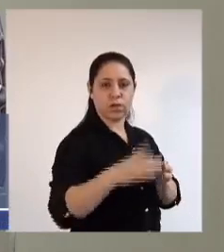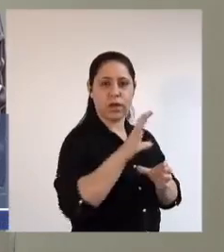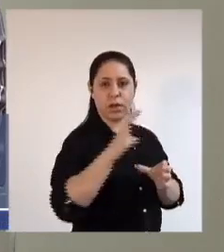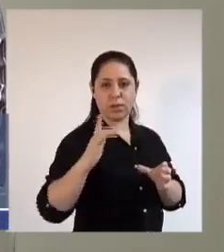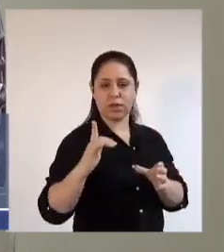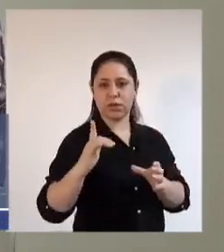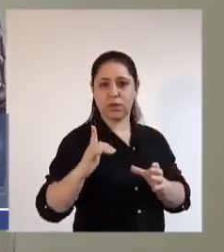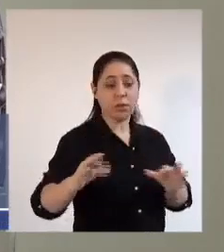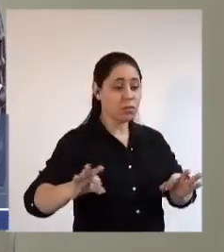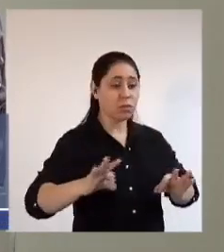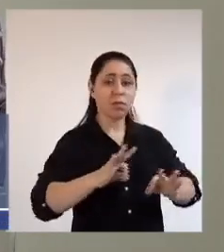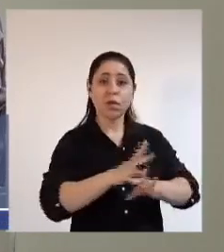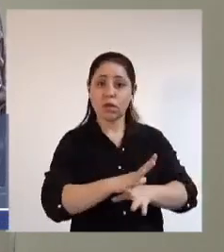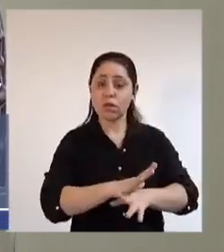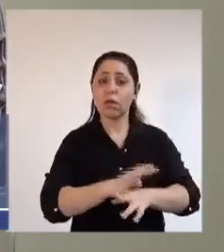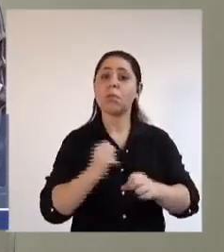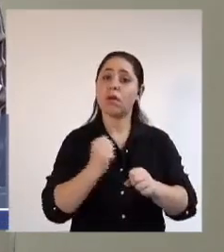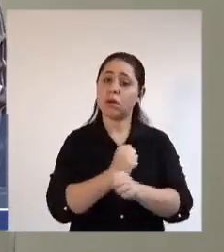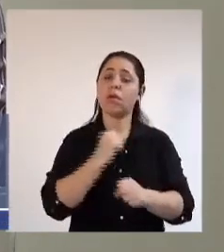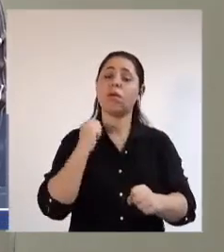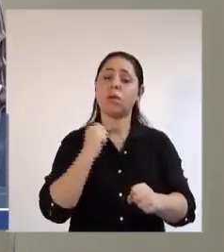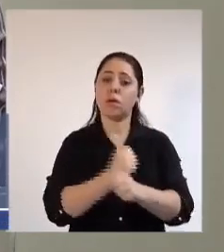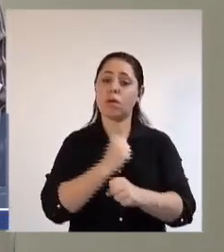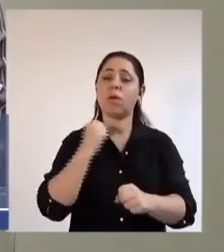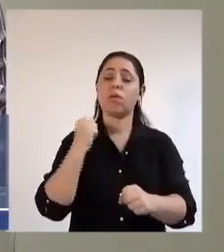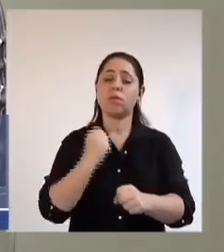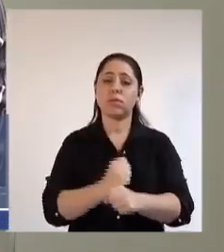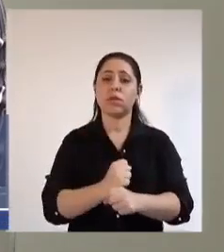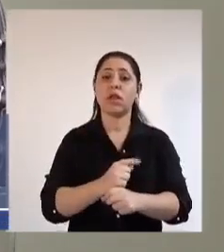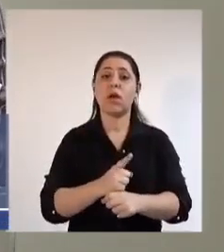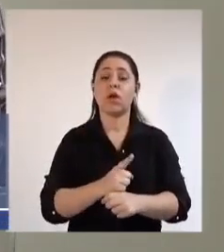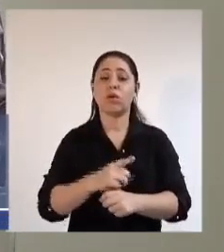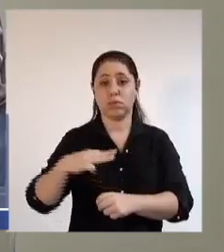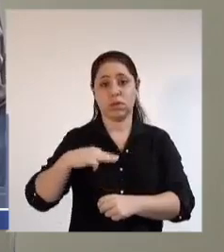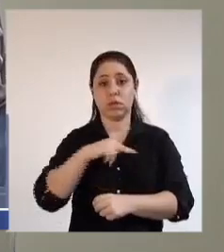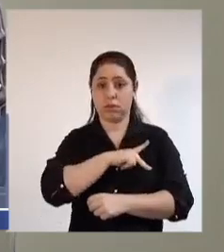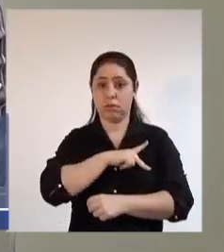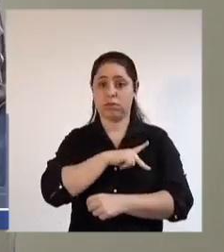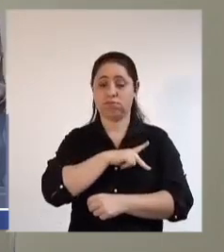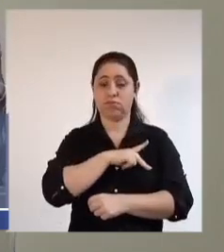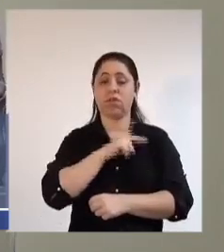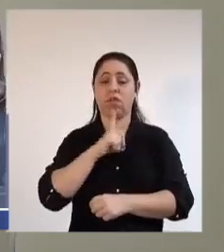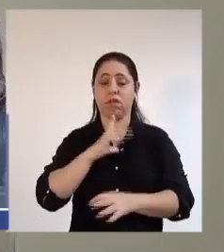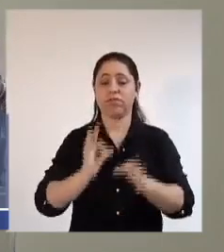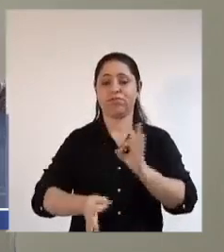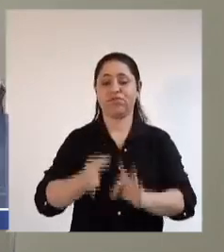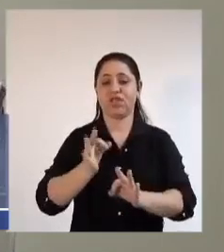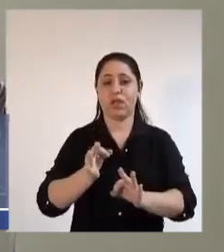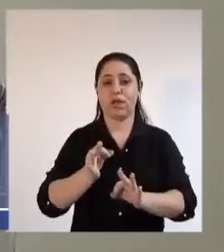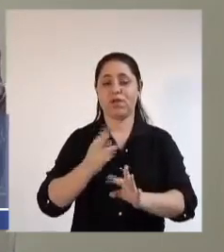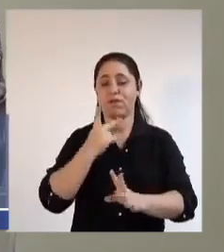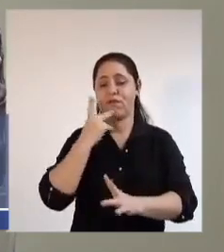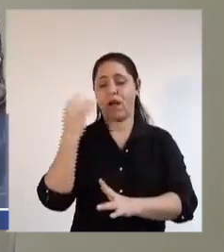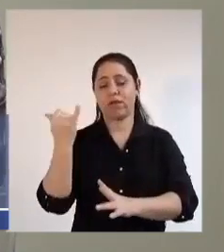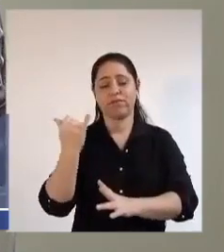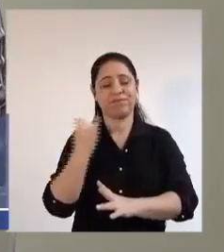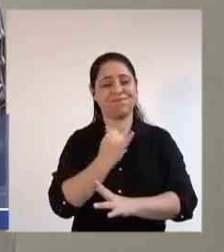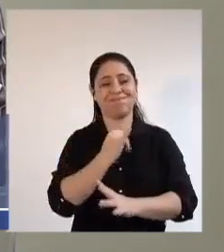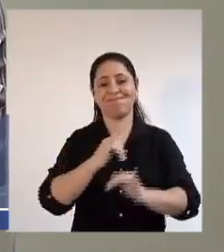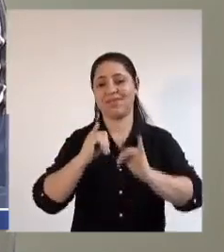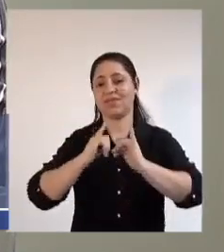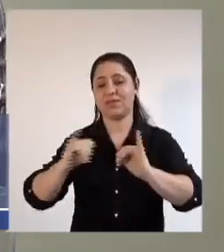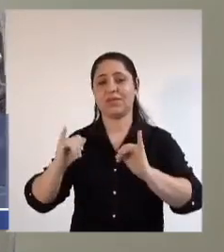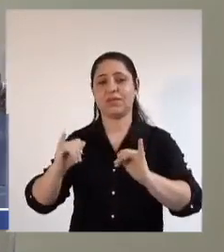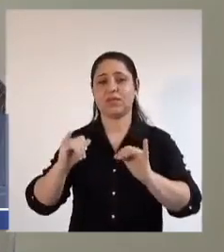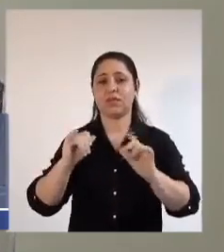obra o ministério público já tem uma ação judicial entendo que isso não pode ser ilegal mas eu trago isso o debate político